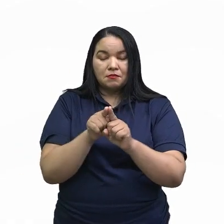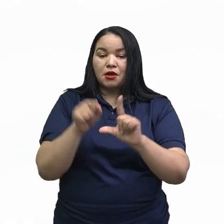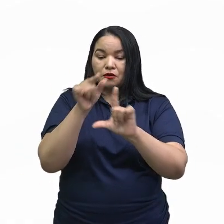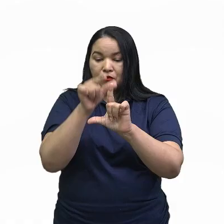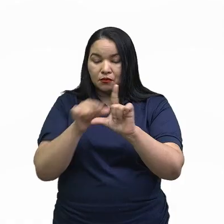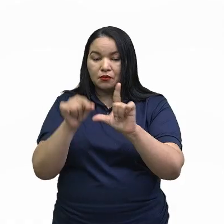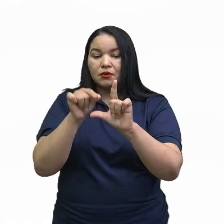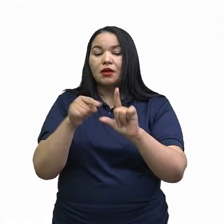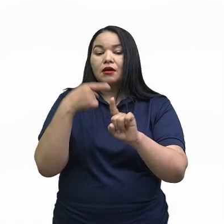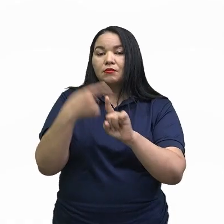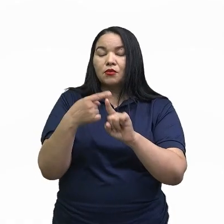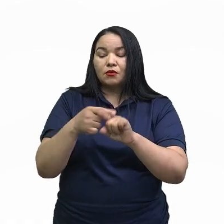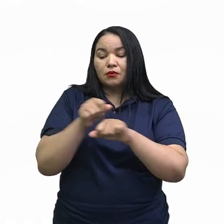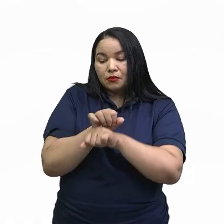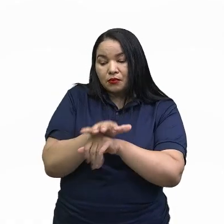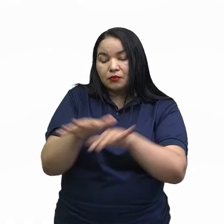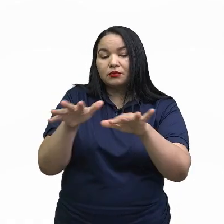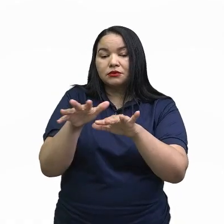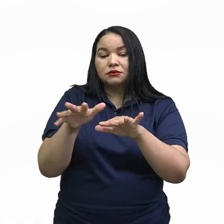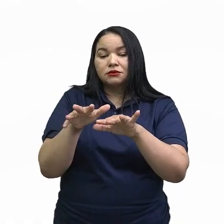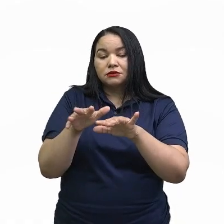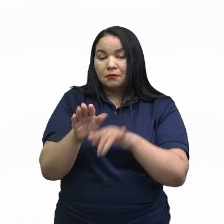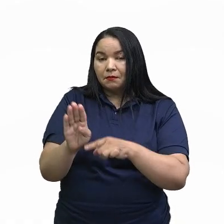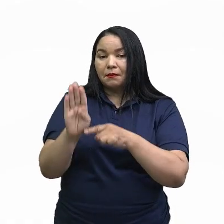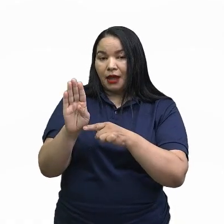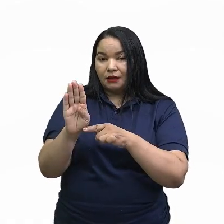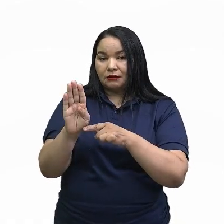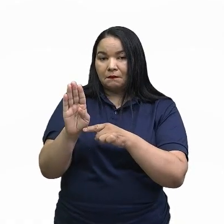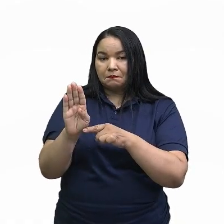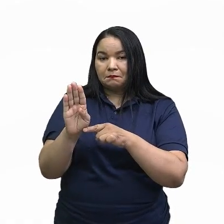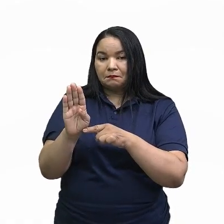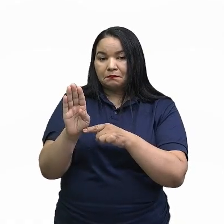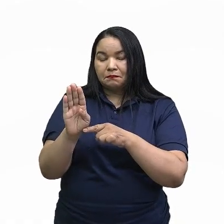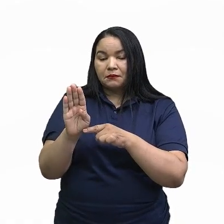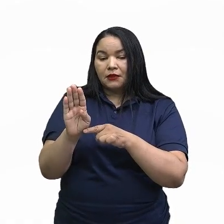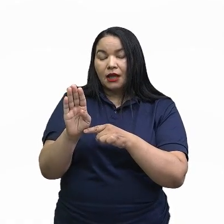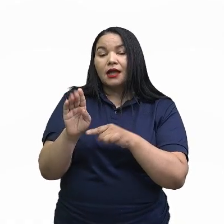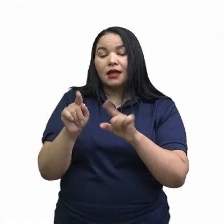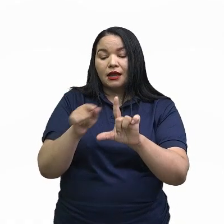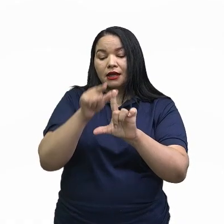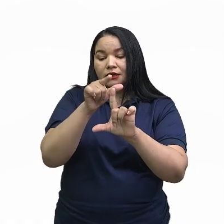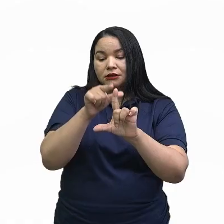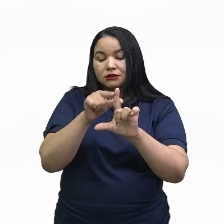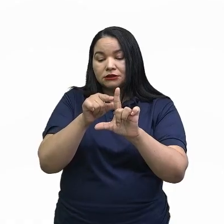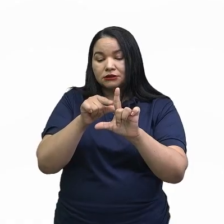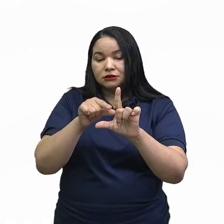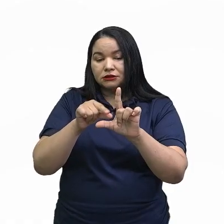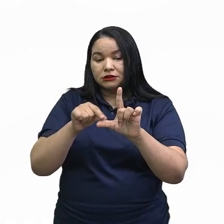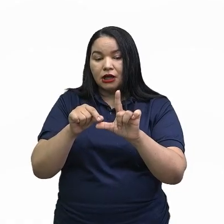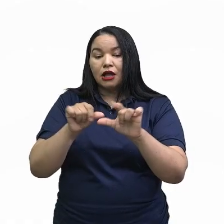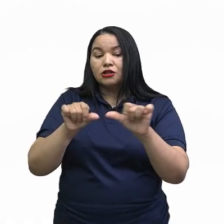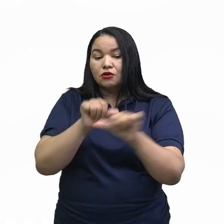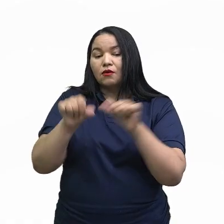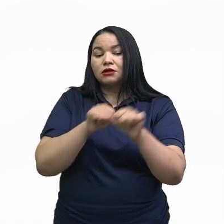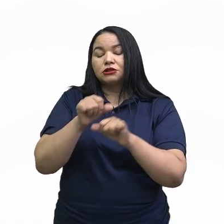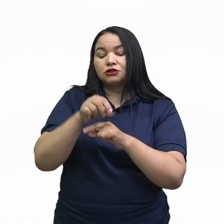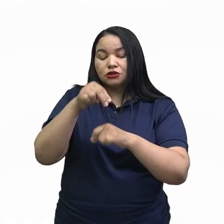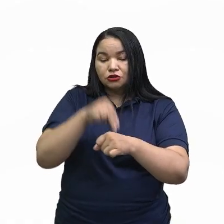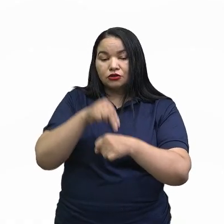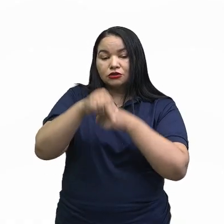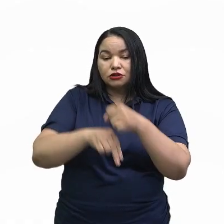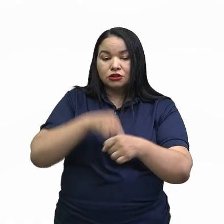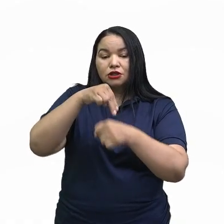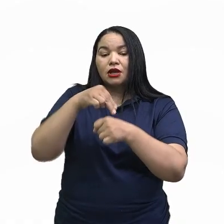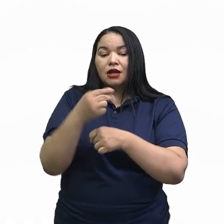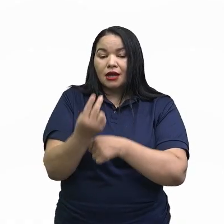alfa, ele, com as emissões beta, no caso, né, ele decai em nitrogênio 14 a